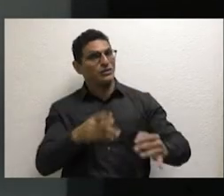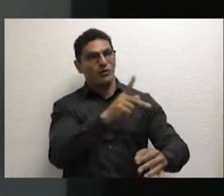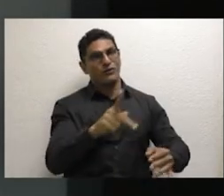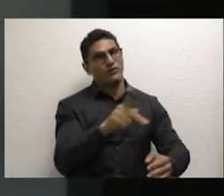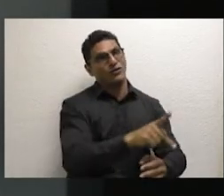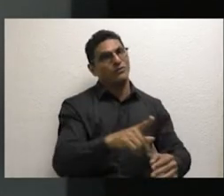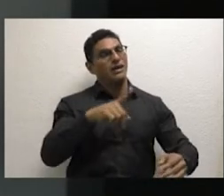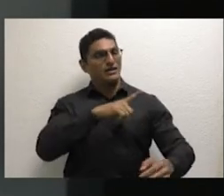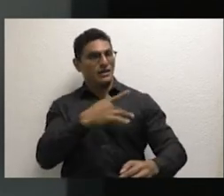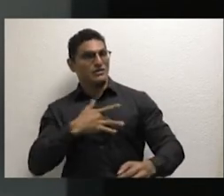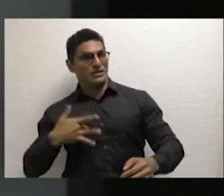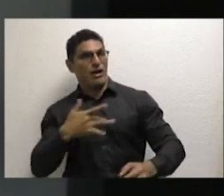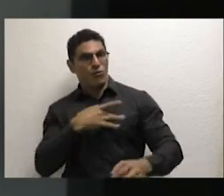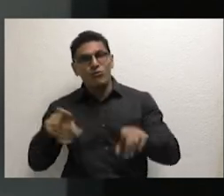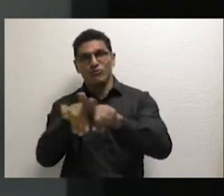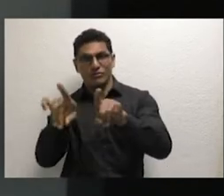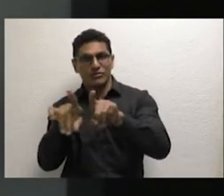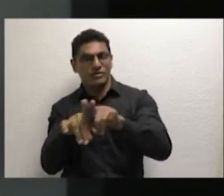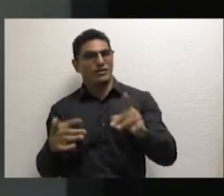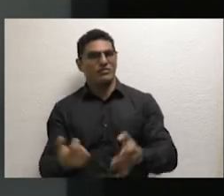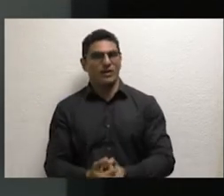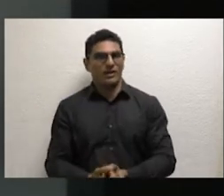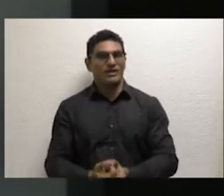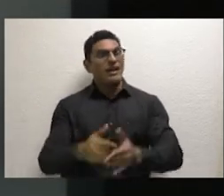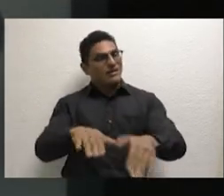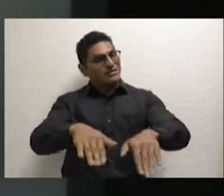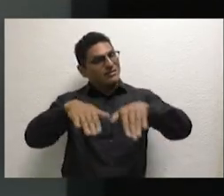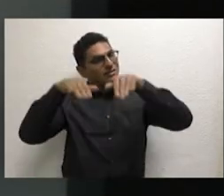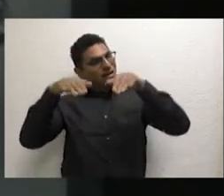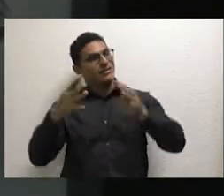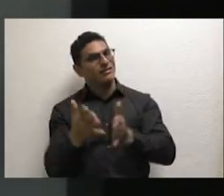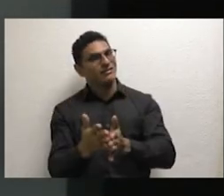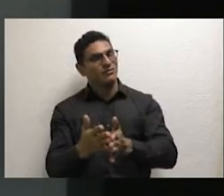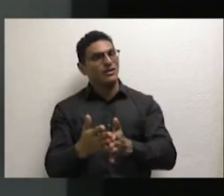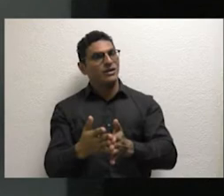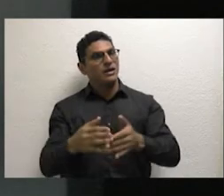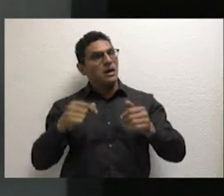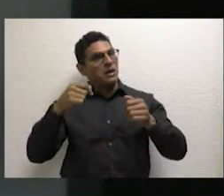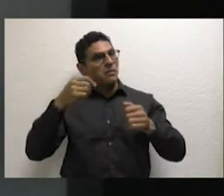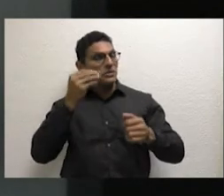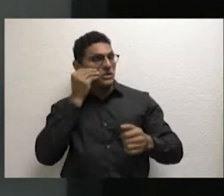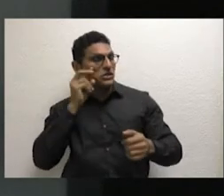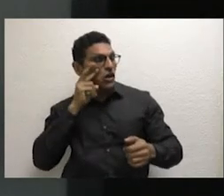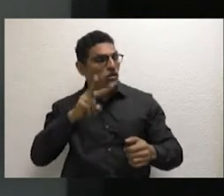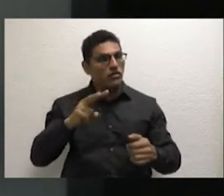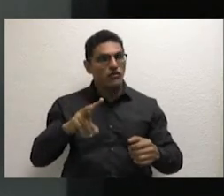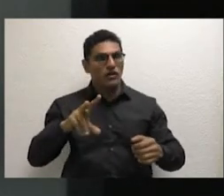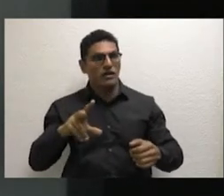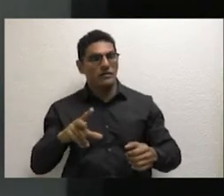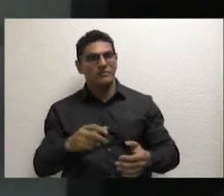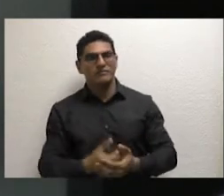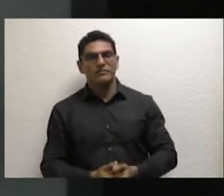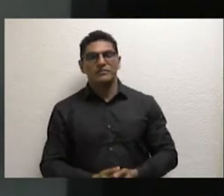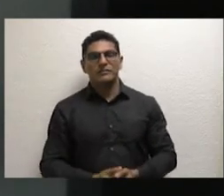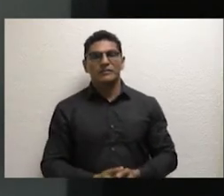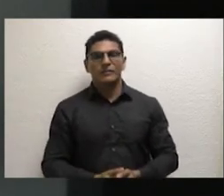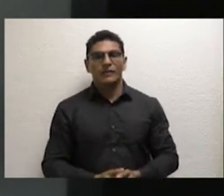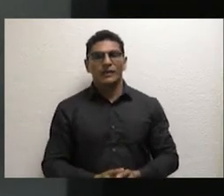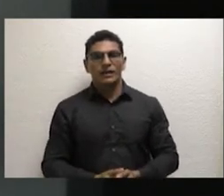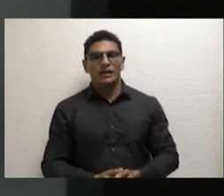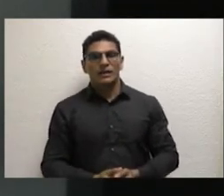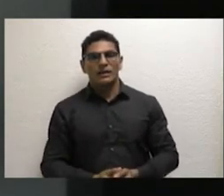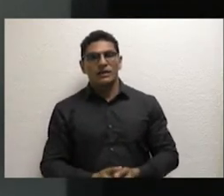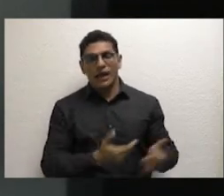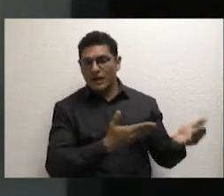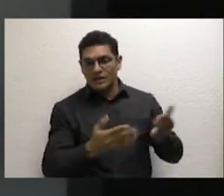profissionais de saúde essa casa tem que ter a sensibilidade de receber com maturidade